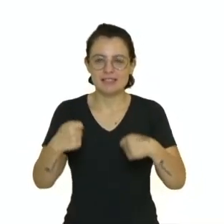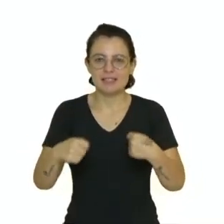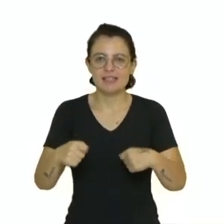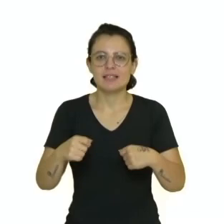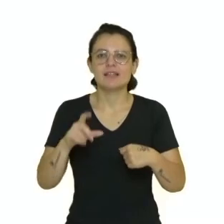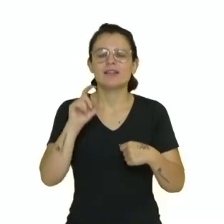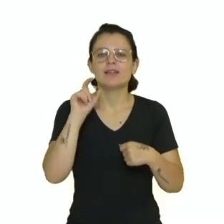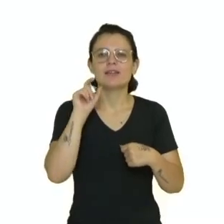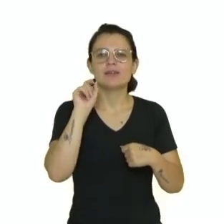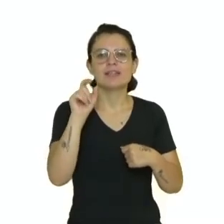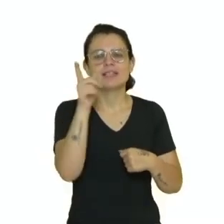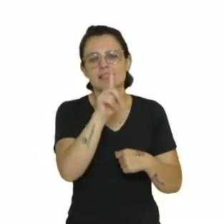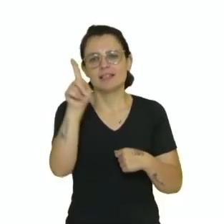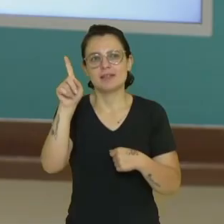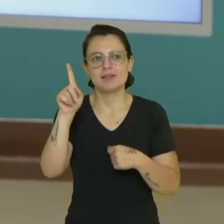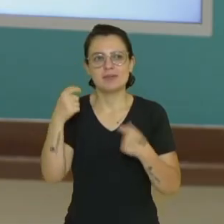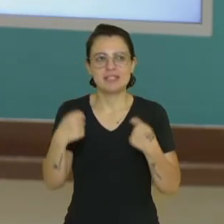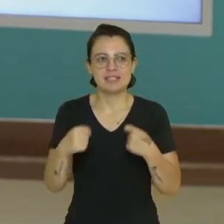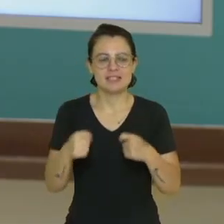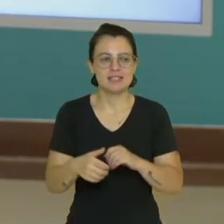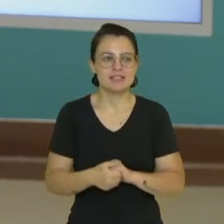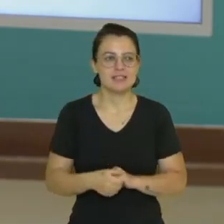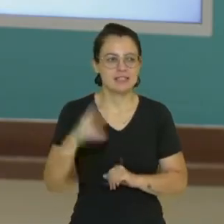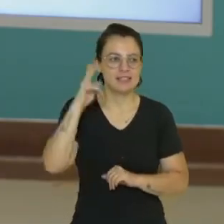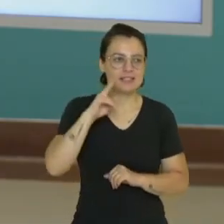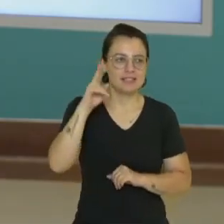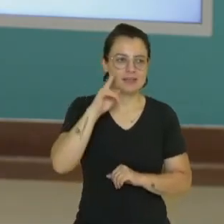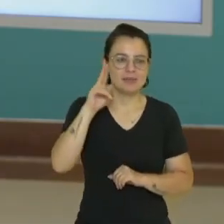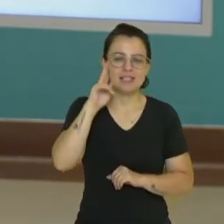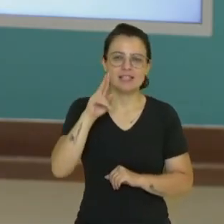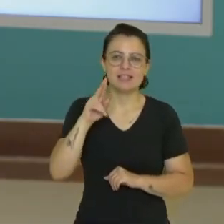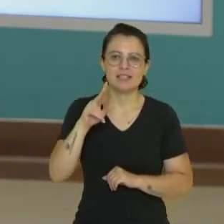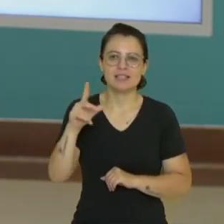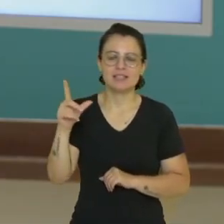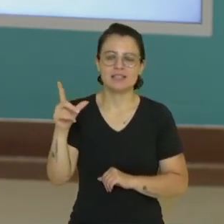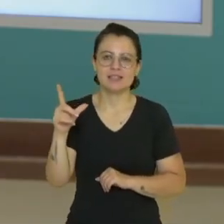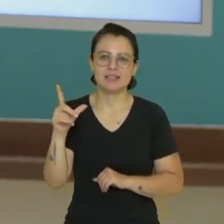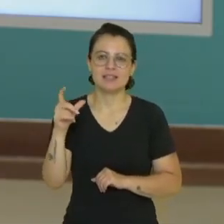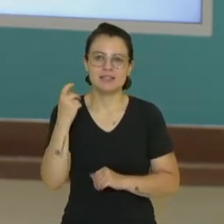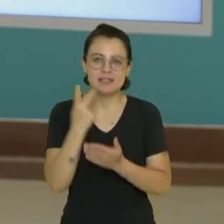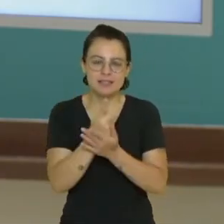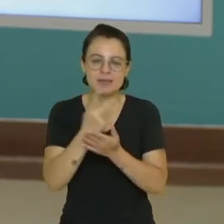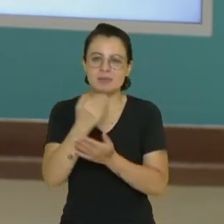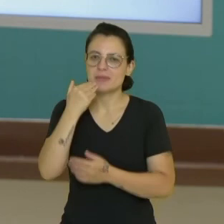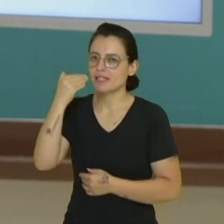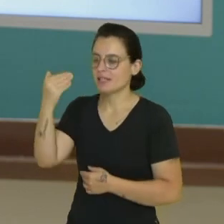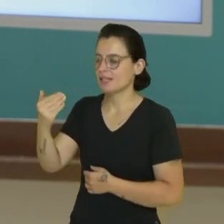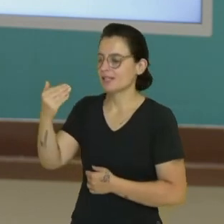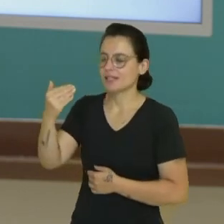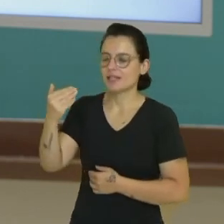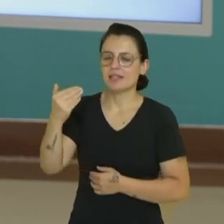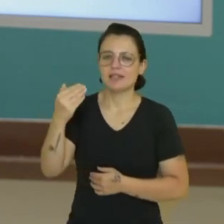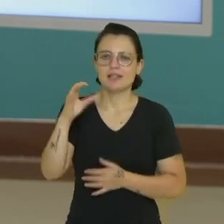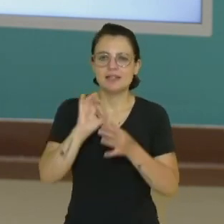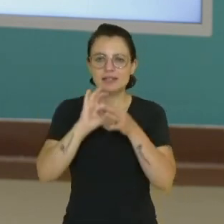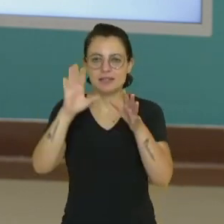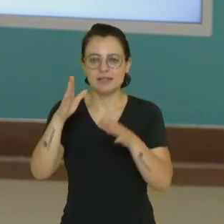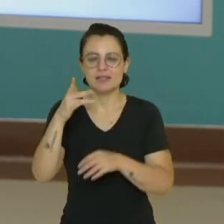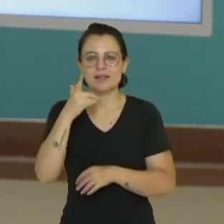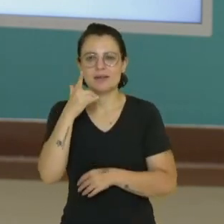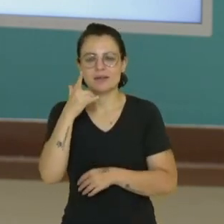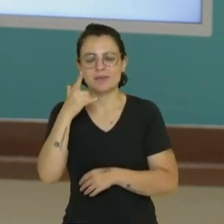materiais você não necessita. Então lembre-se de sempre pedir autorização para os